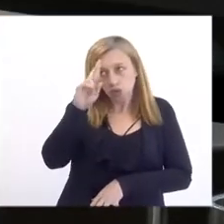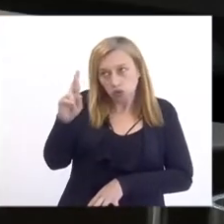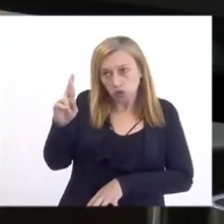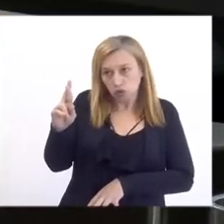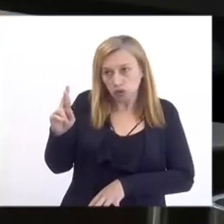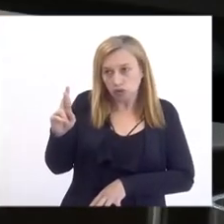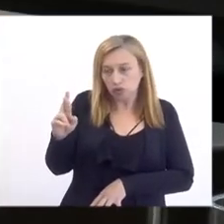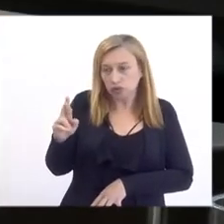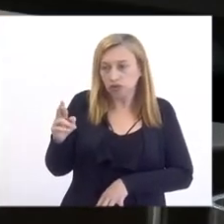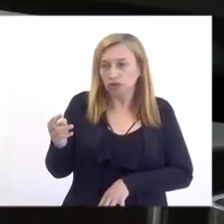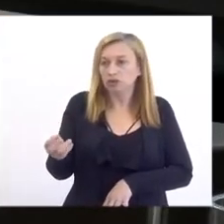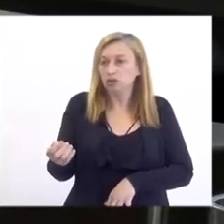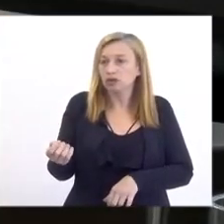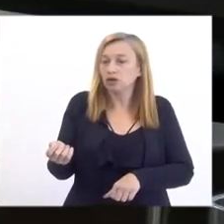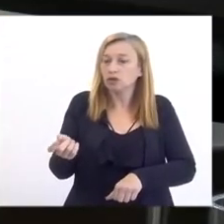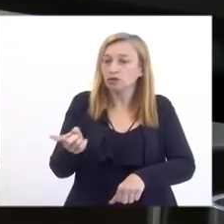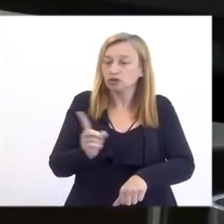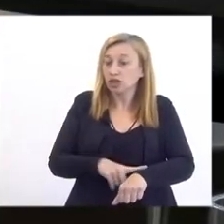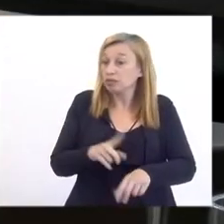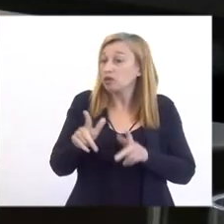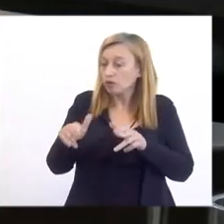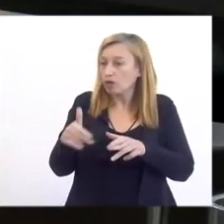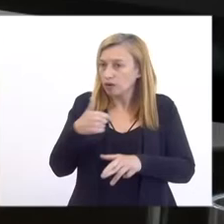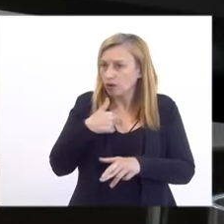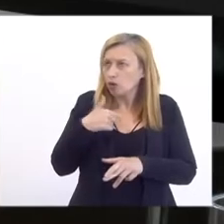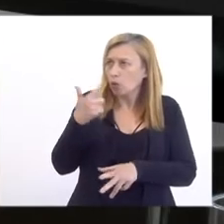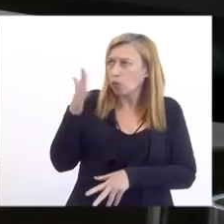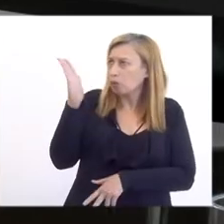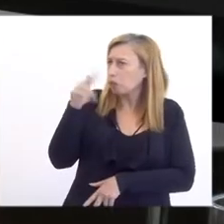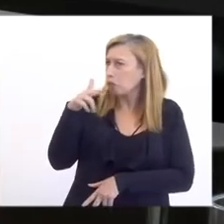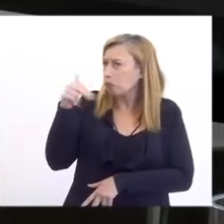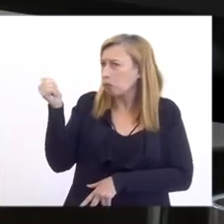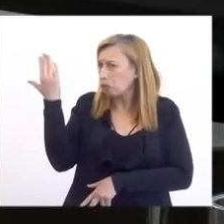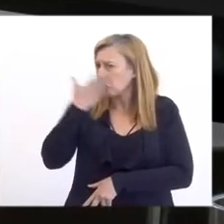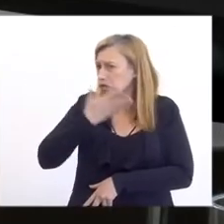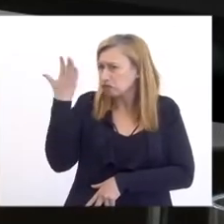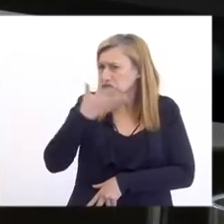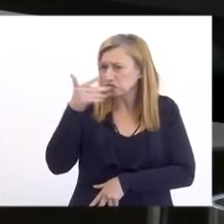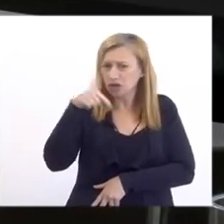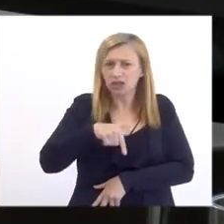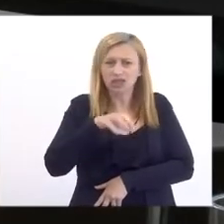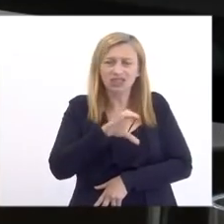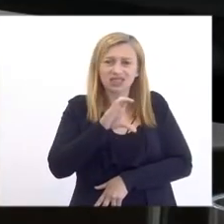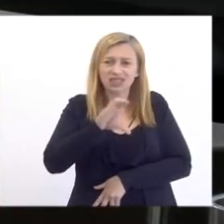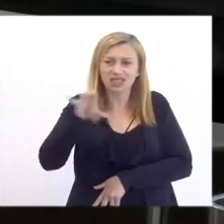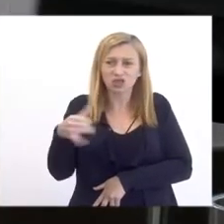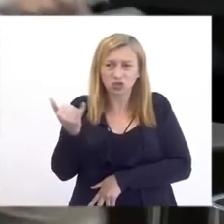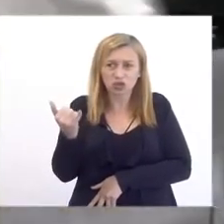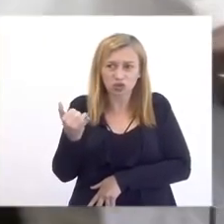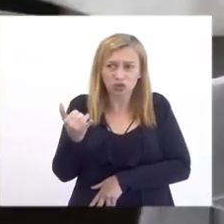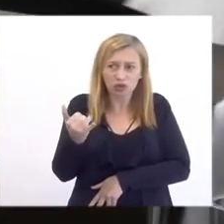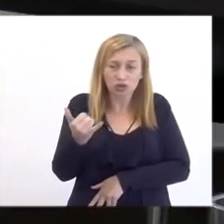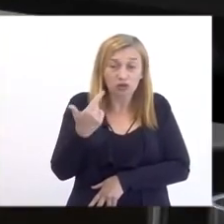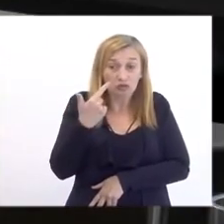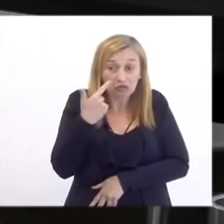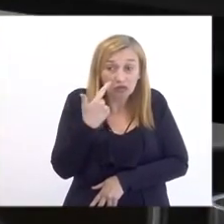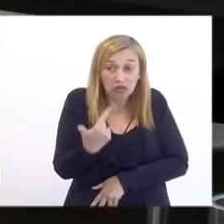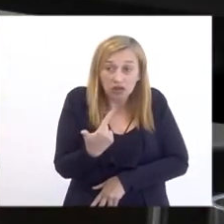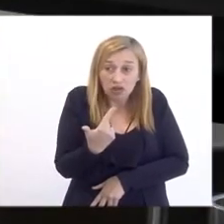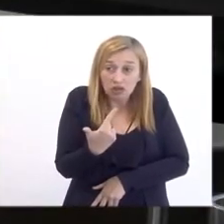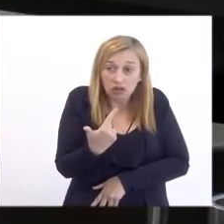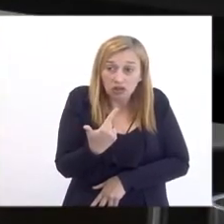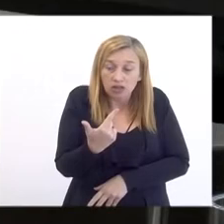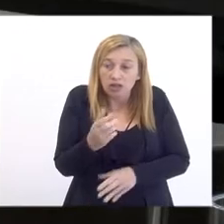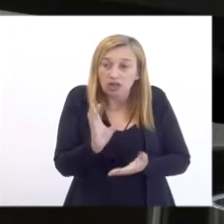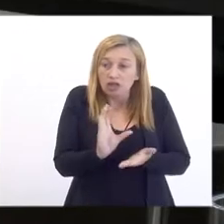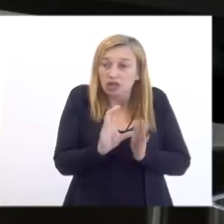tanto, quase quanto tempo quanto eu jamais vi aqui na CCJ ela apreciar emenda